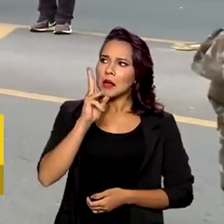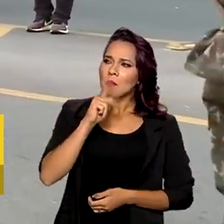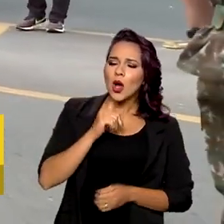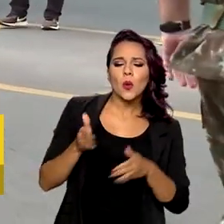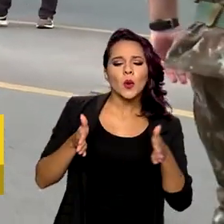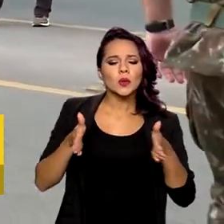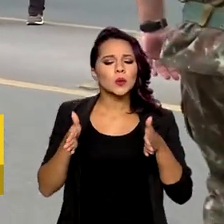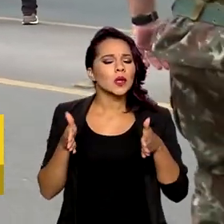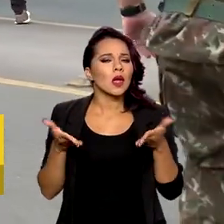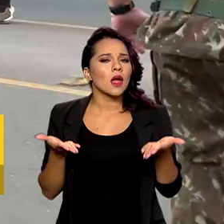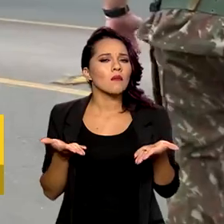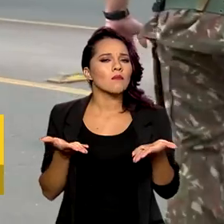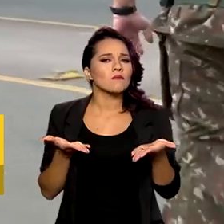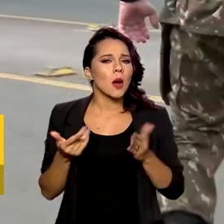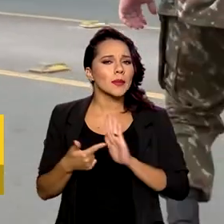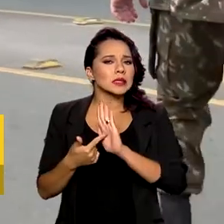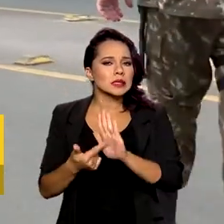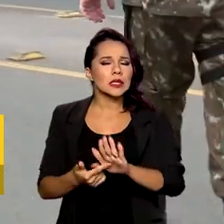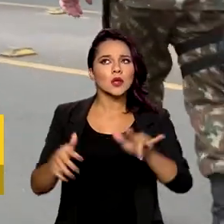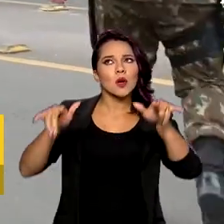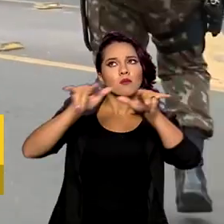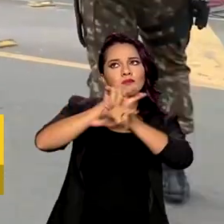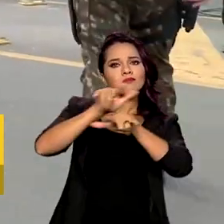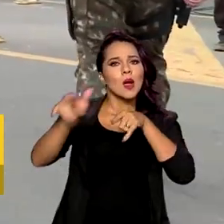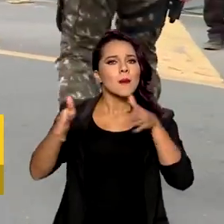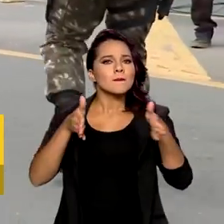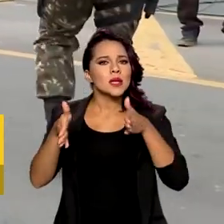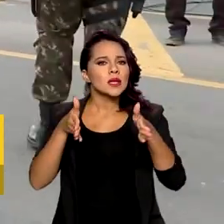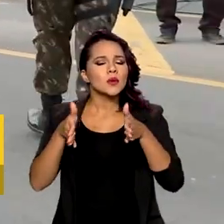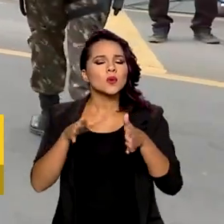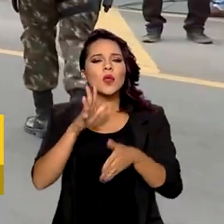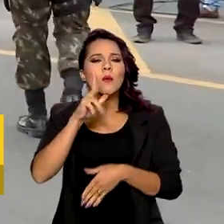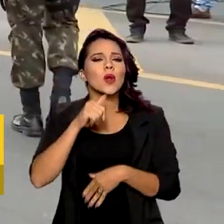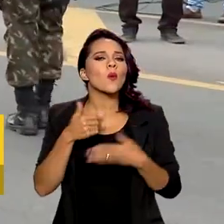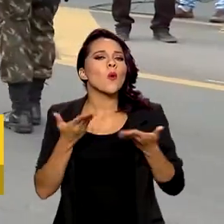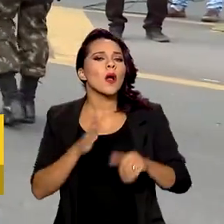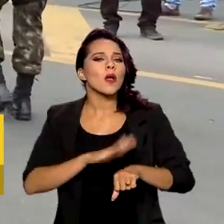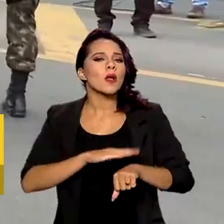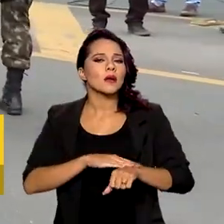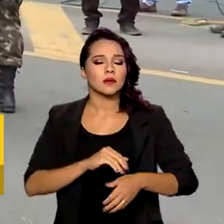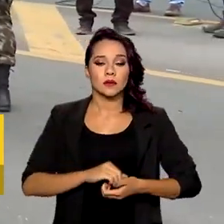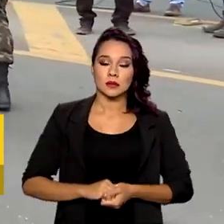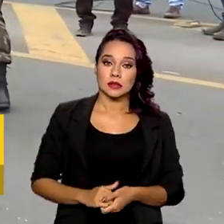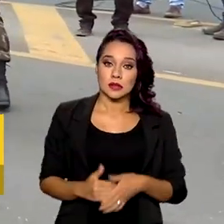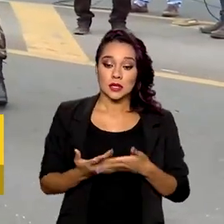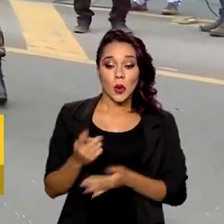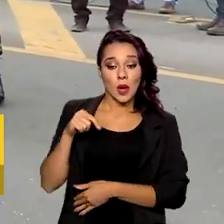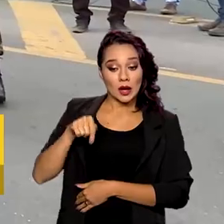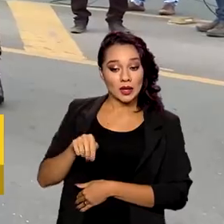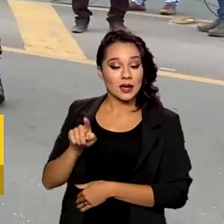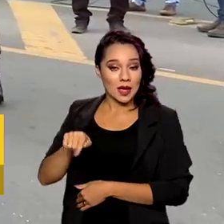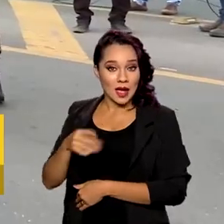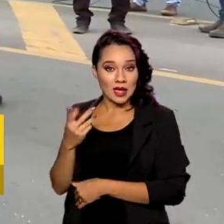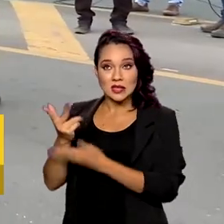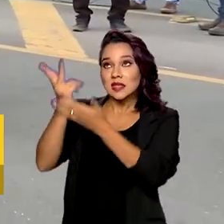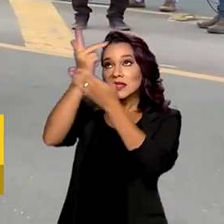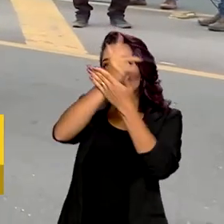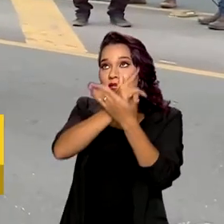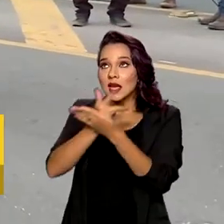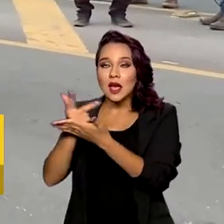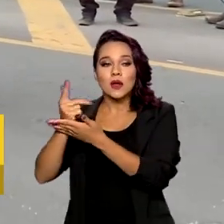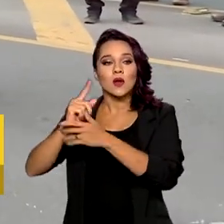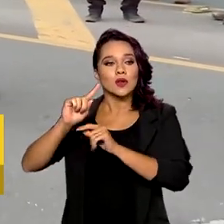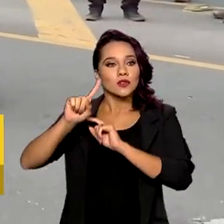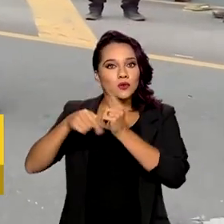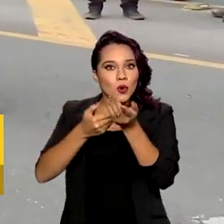ou menos, major? A apresentação da esquadrilha. Qual que é o cronograma aqui? Então, o cronograma aqui, essa escrita que vai ser realizada logo